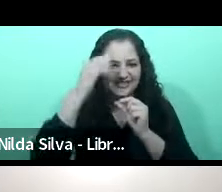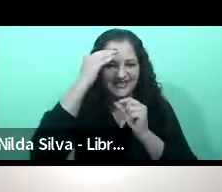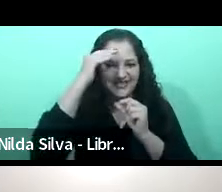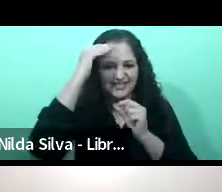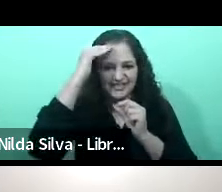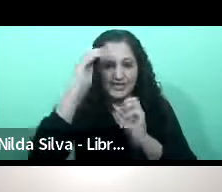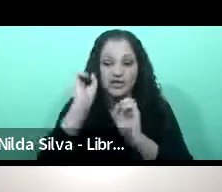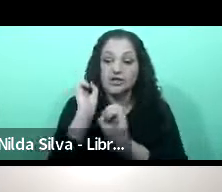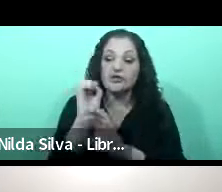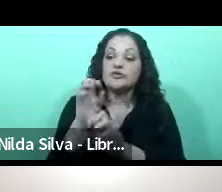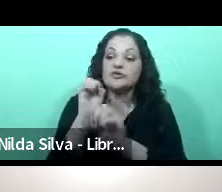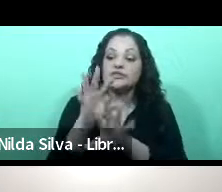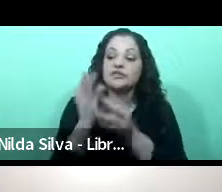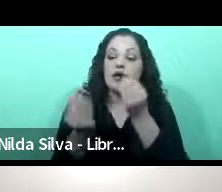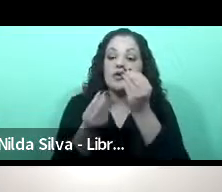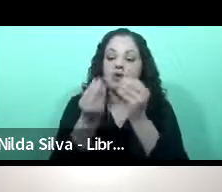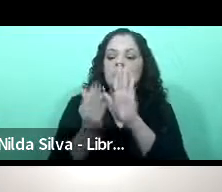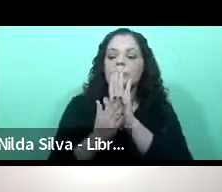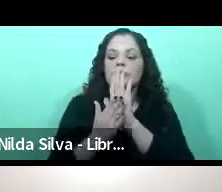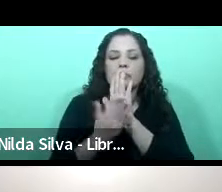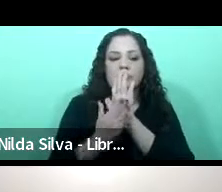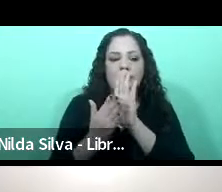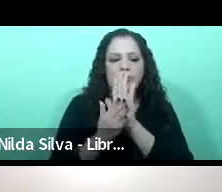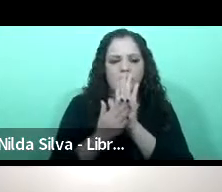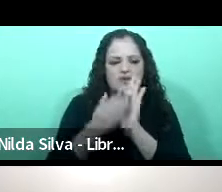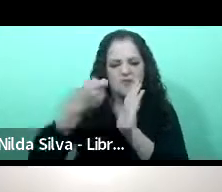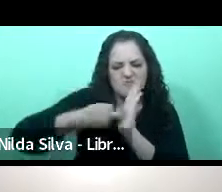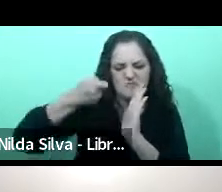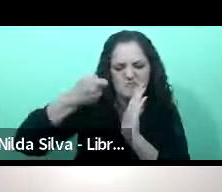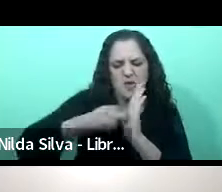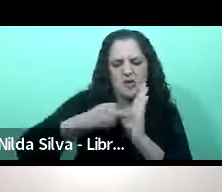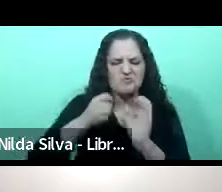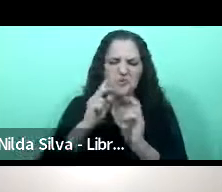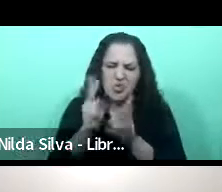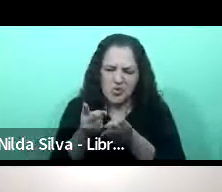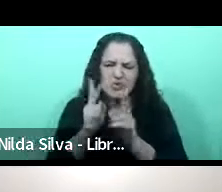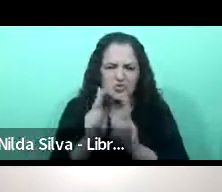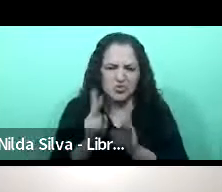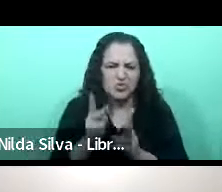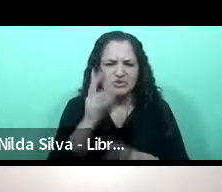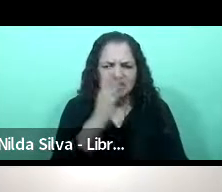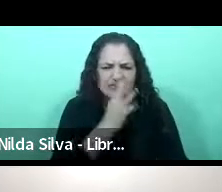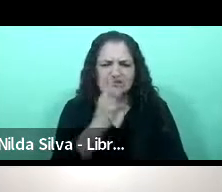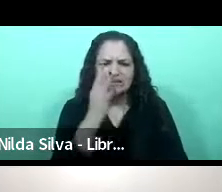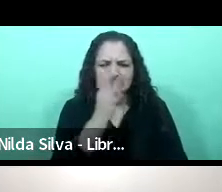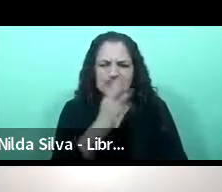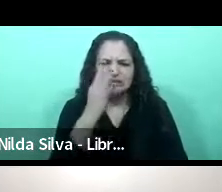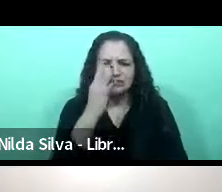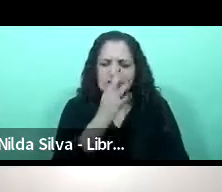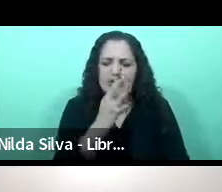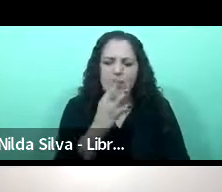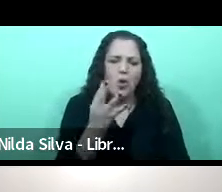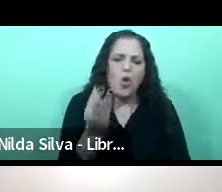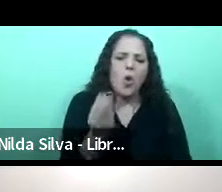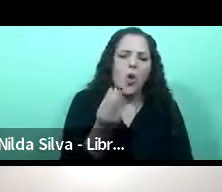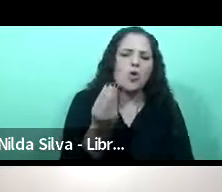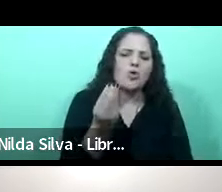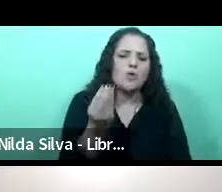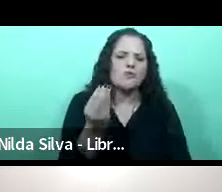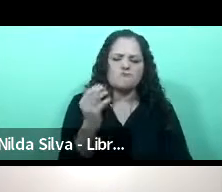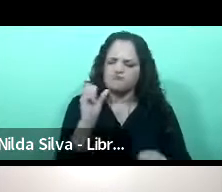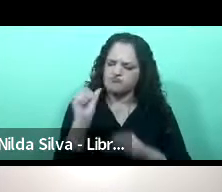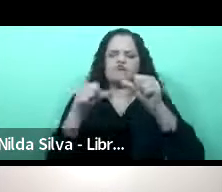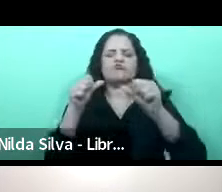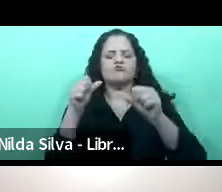dentro daquela proposta que me foi imposta, né? Ou como eu vou transgredir